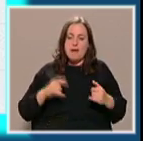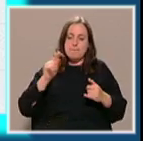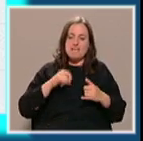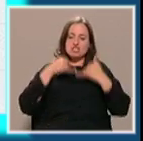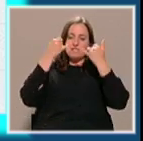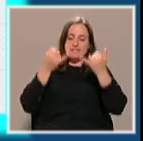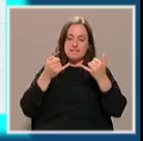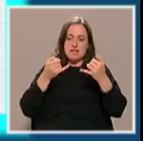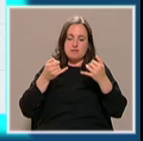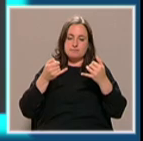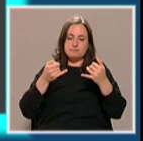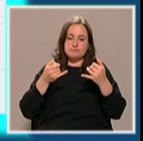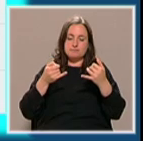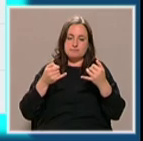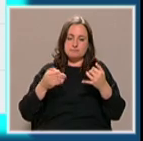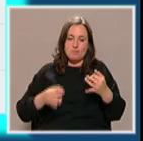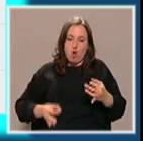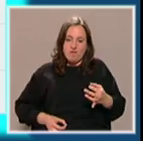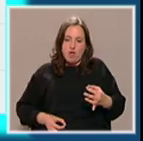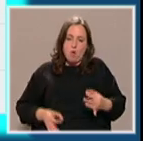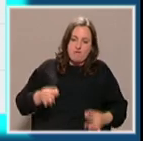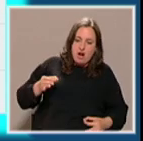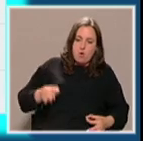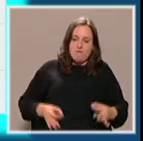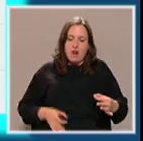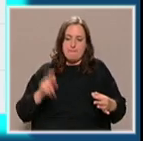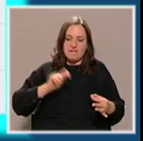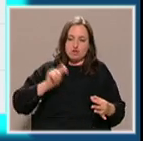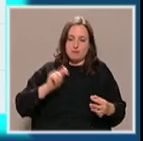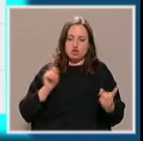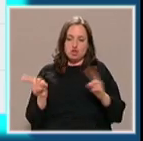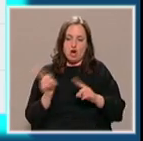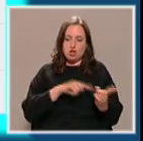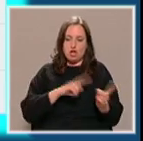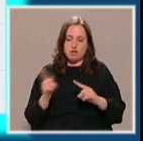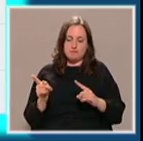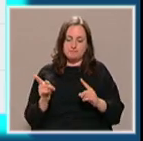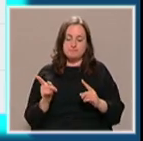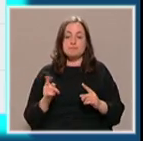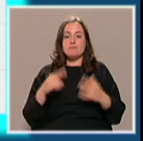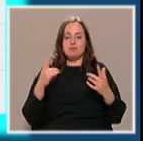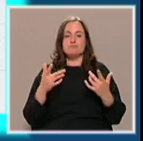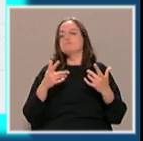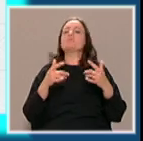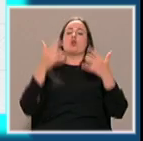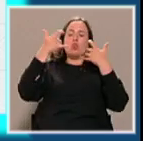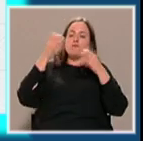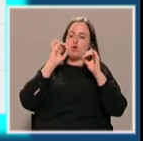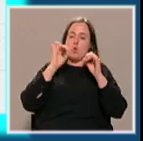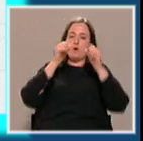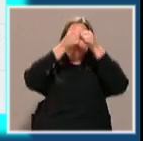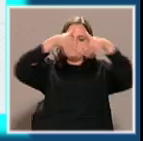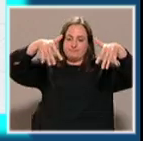será o outro ovário a ser estimulado. Então, sistematizando, para que não haja dúvidas,